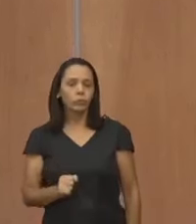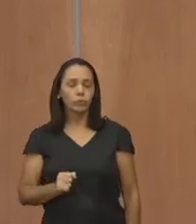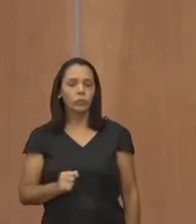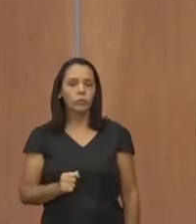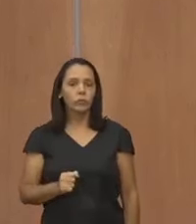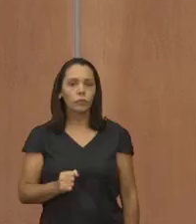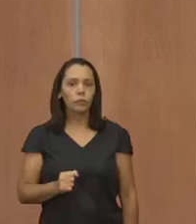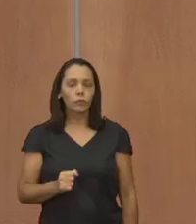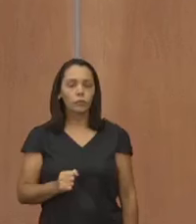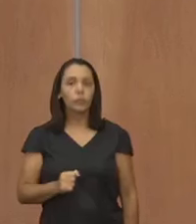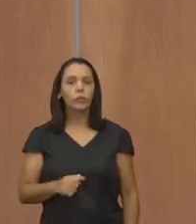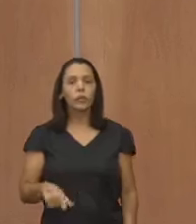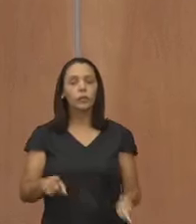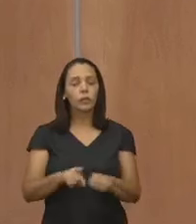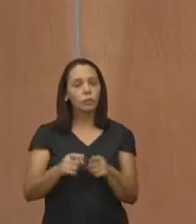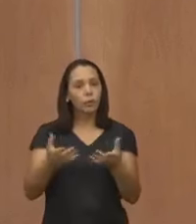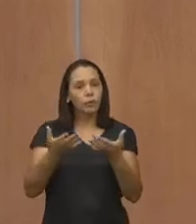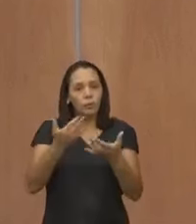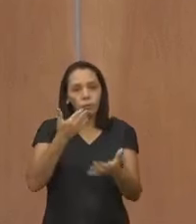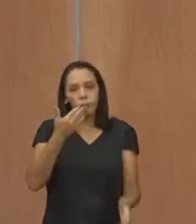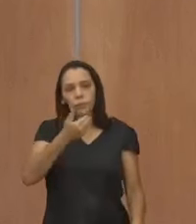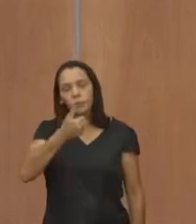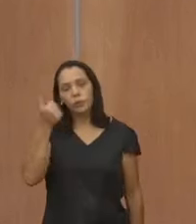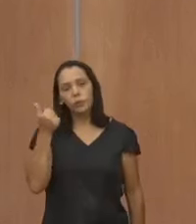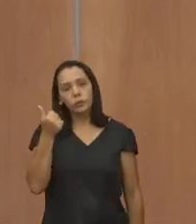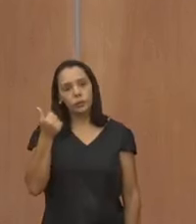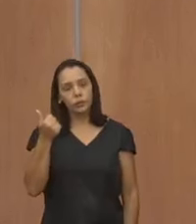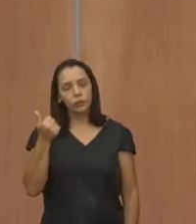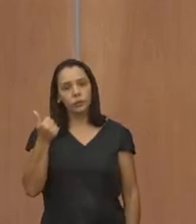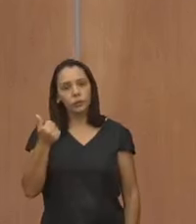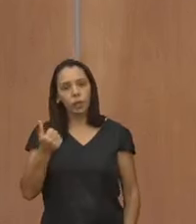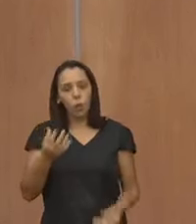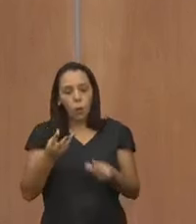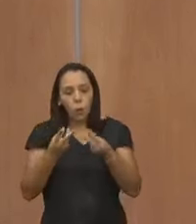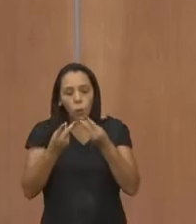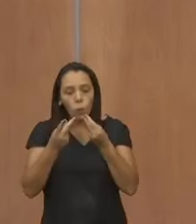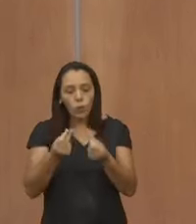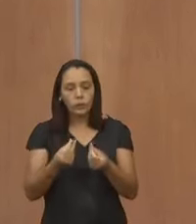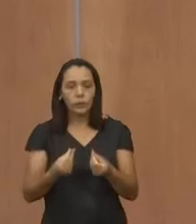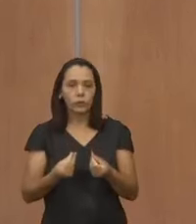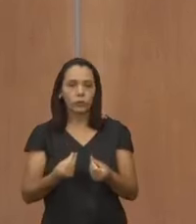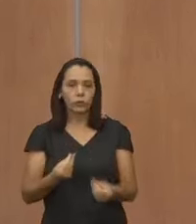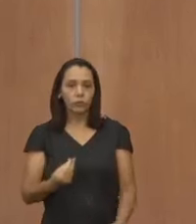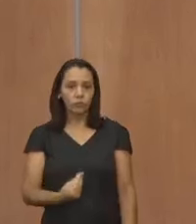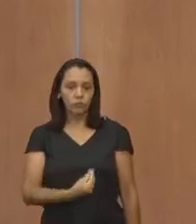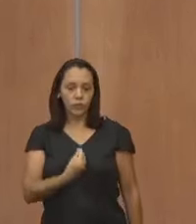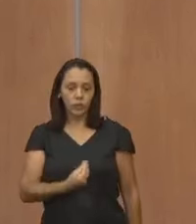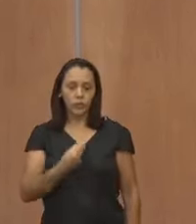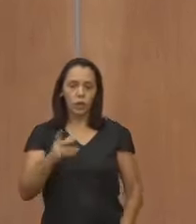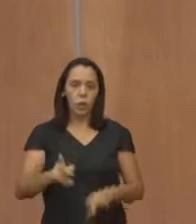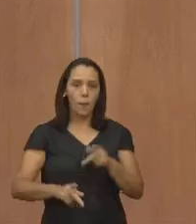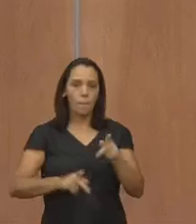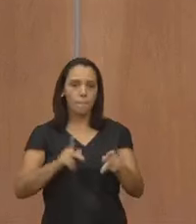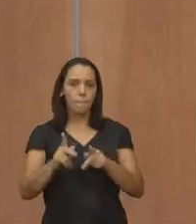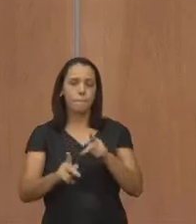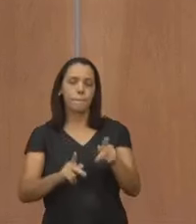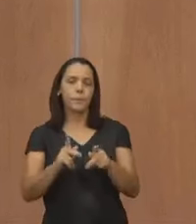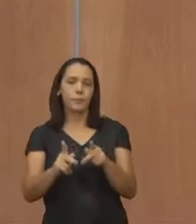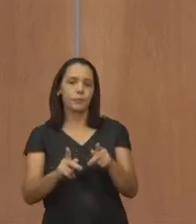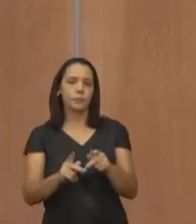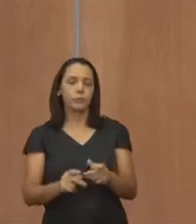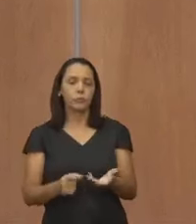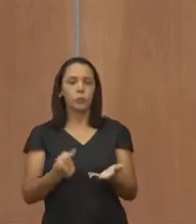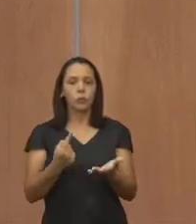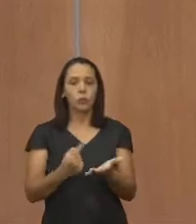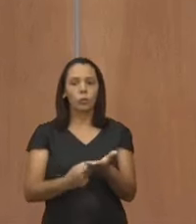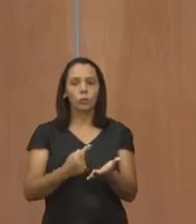ademais, busca-se promover melhorias concretas na qualidade de vida da população atendida, reforçando o compromisso